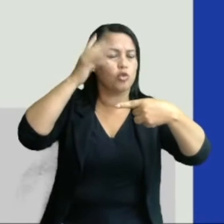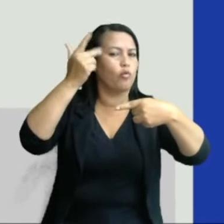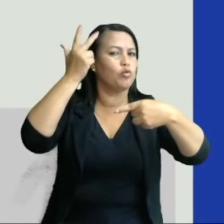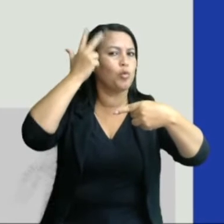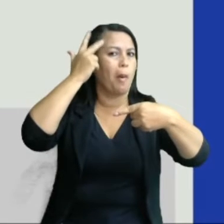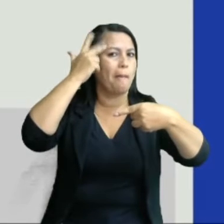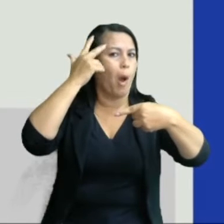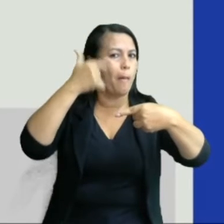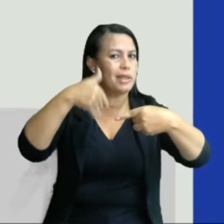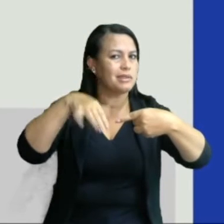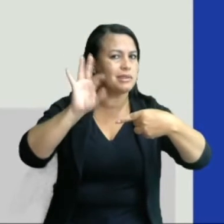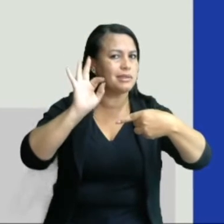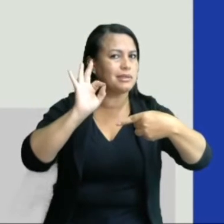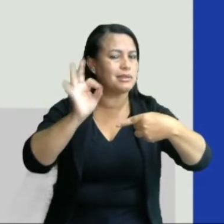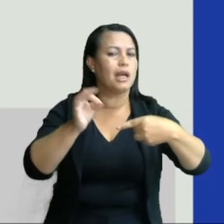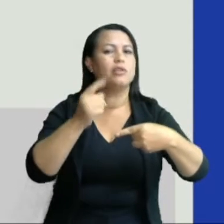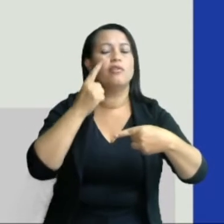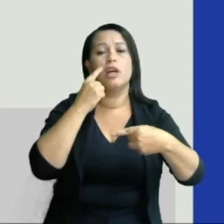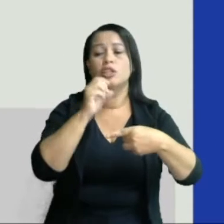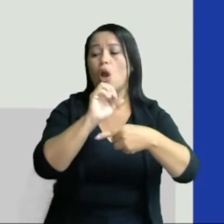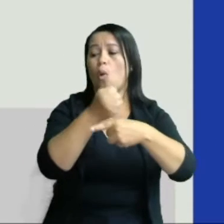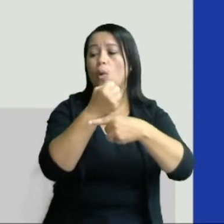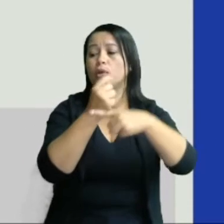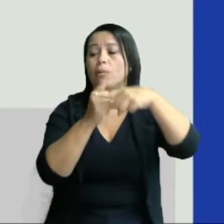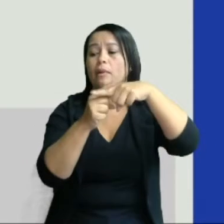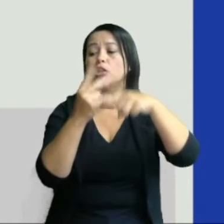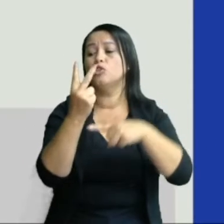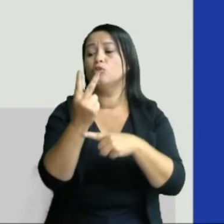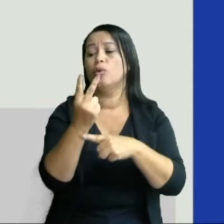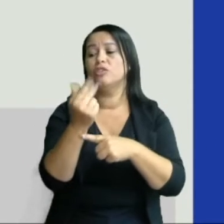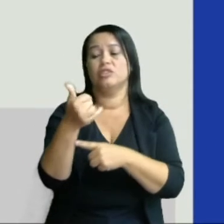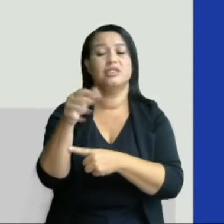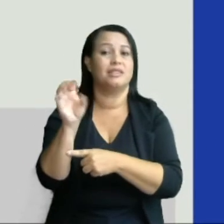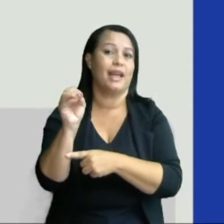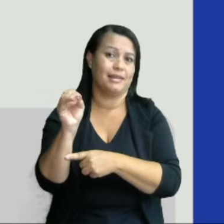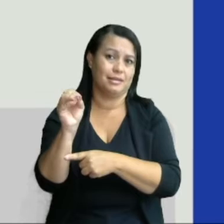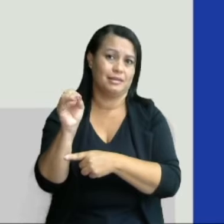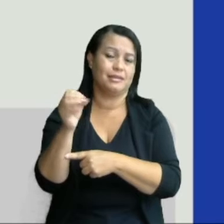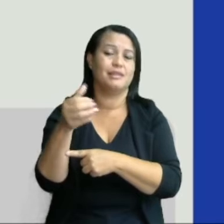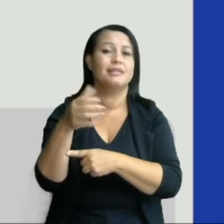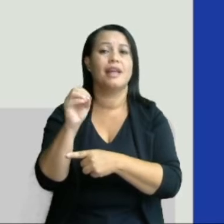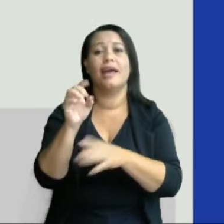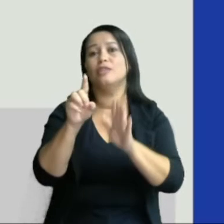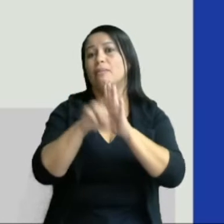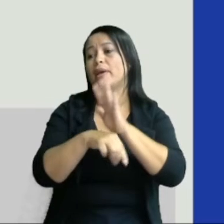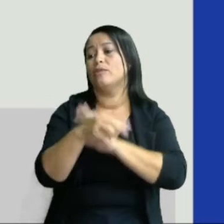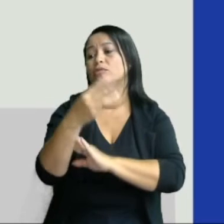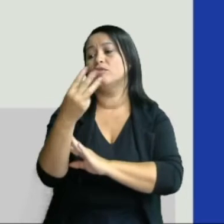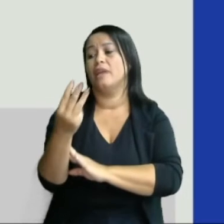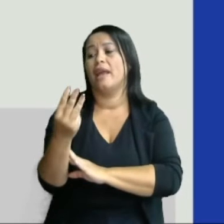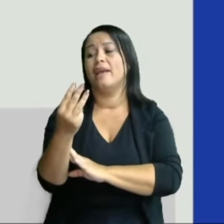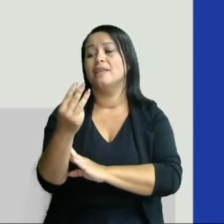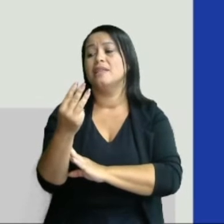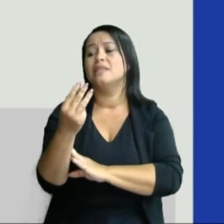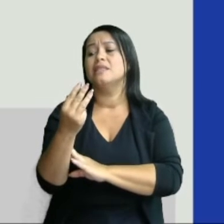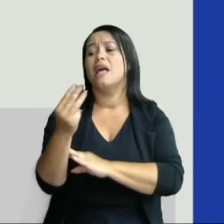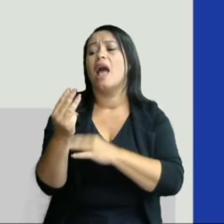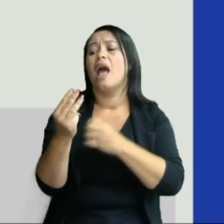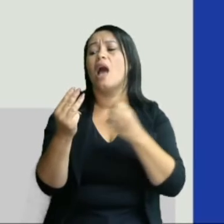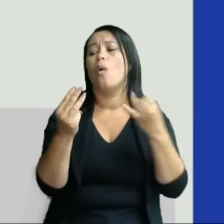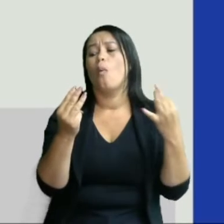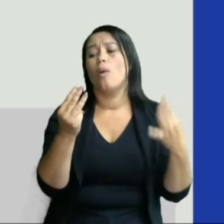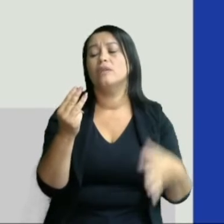normalmente. Tá certo? 8 mais 2, 10. 10 menos 3 é quanto,